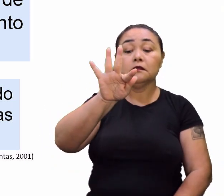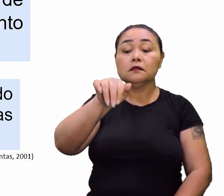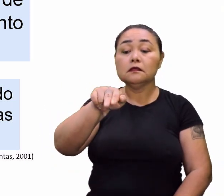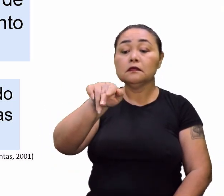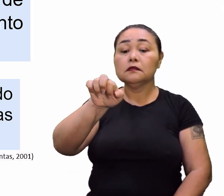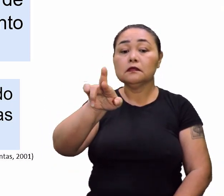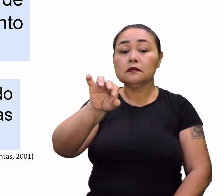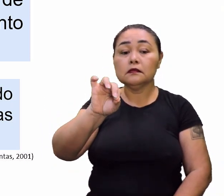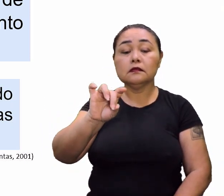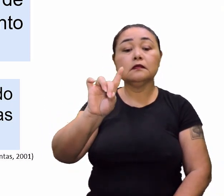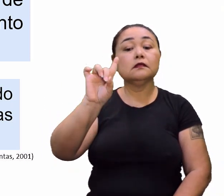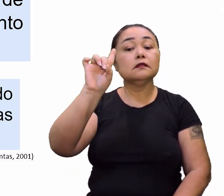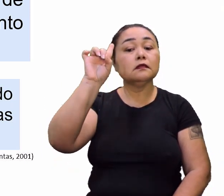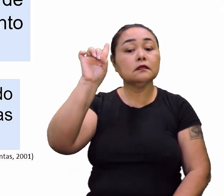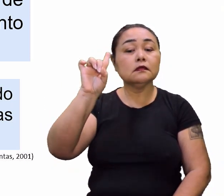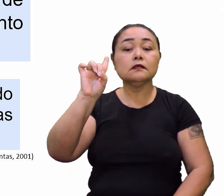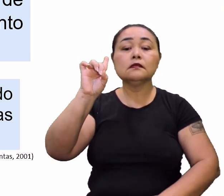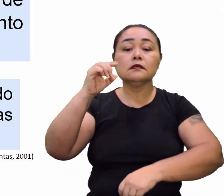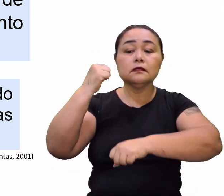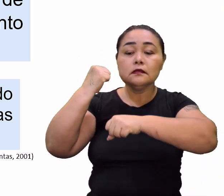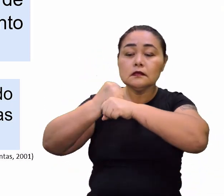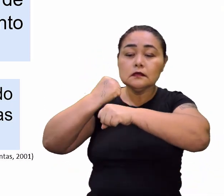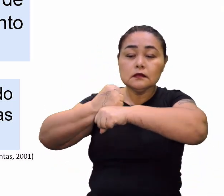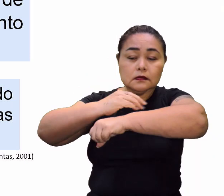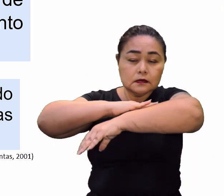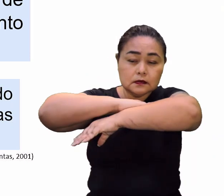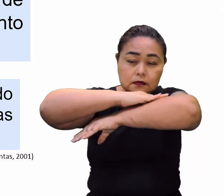construção, pavimentação da